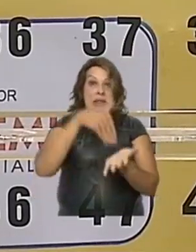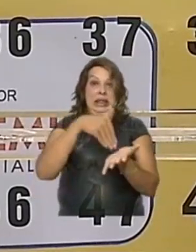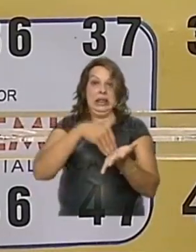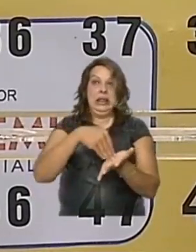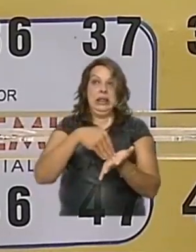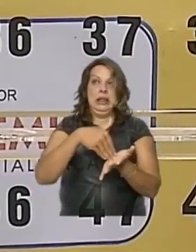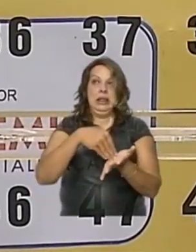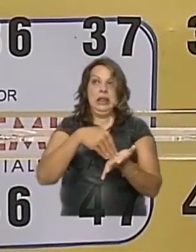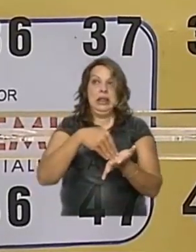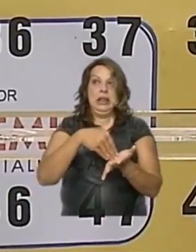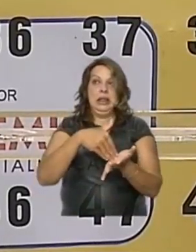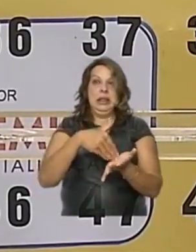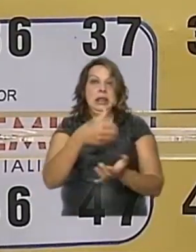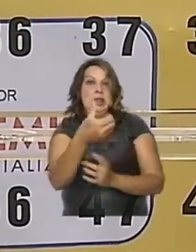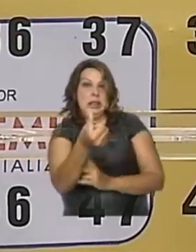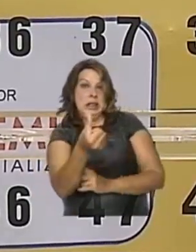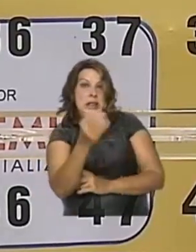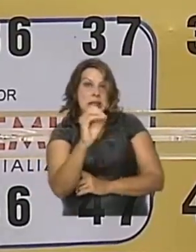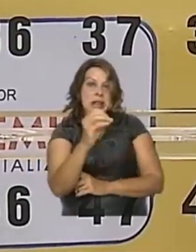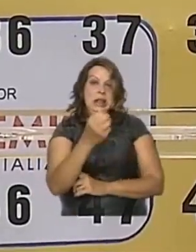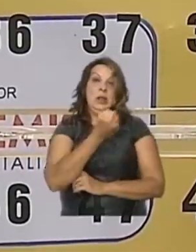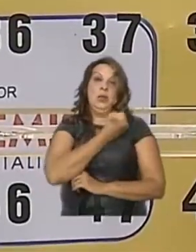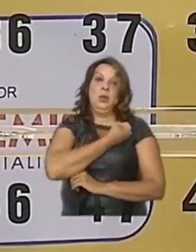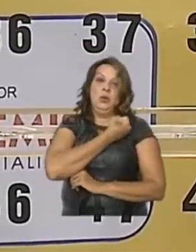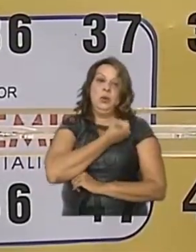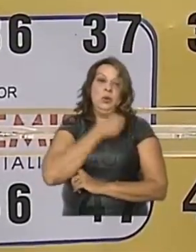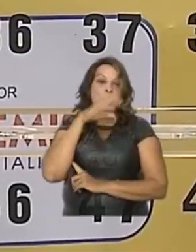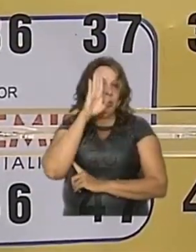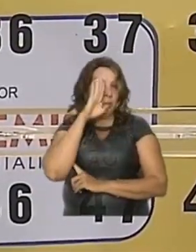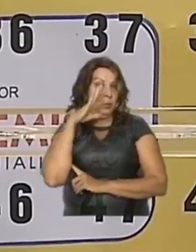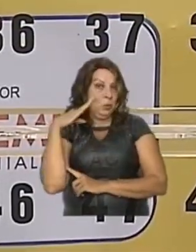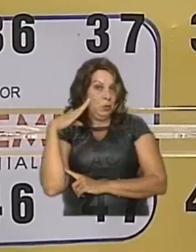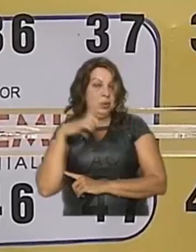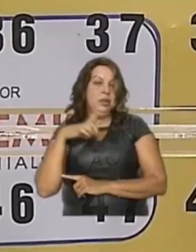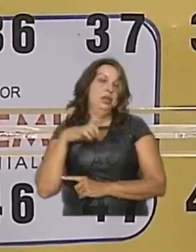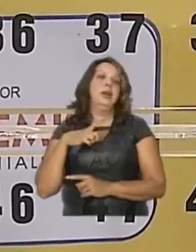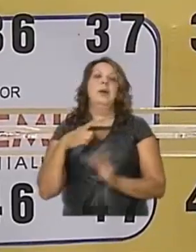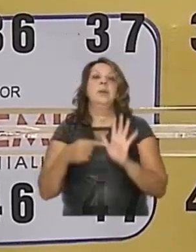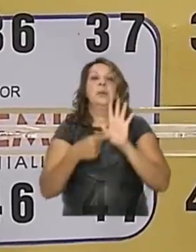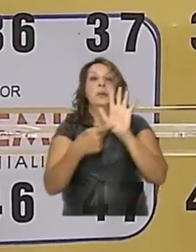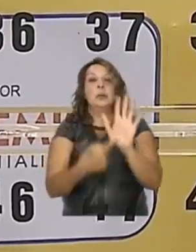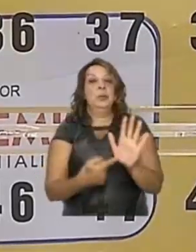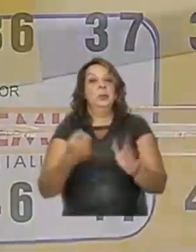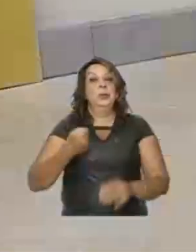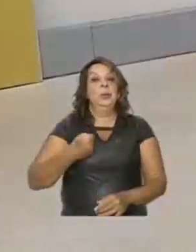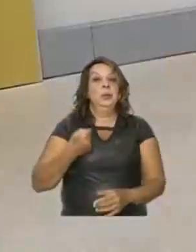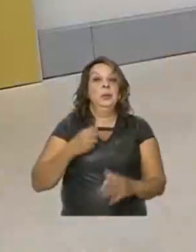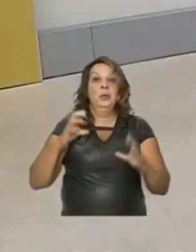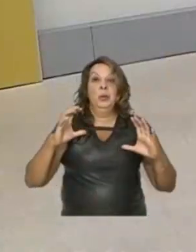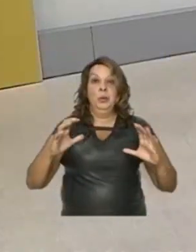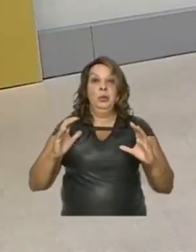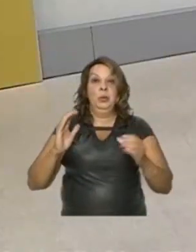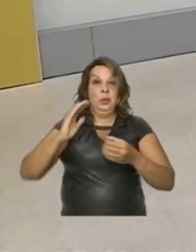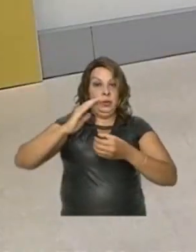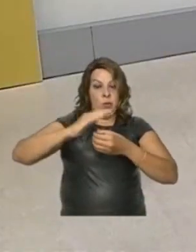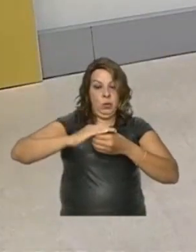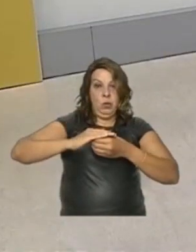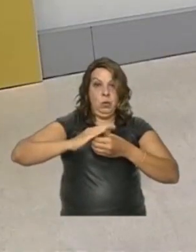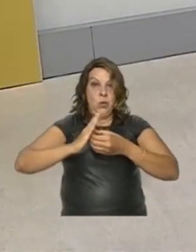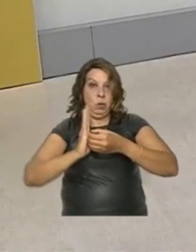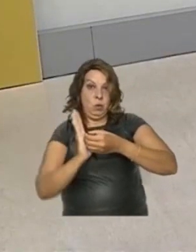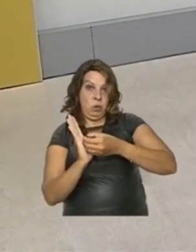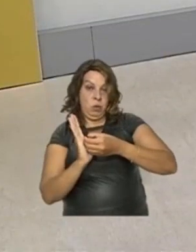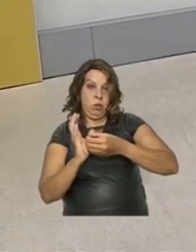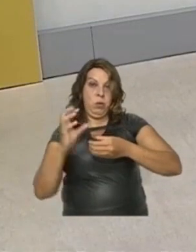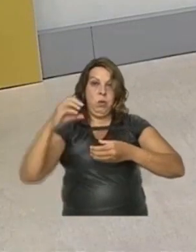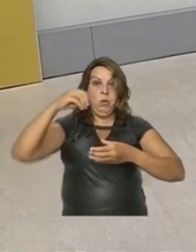Beth, não, 60 com a Beth, não, 60 é o número. A Beth está com a bolinha de número 60, vai lá colocar agora na sorteadora,